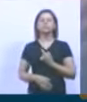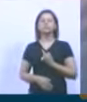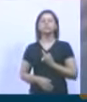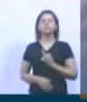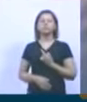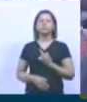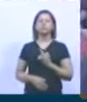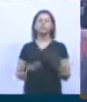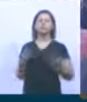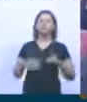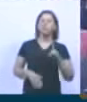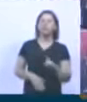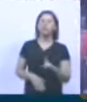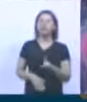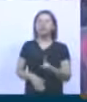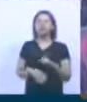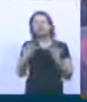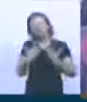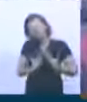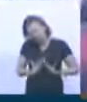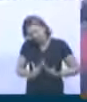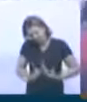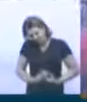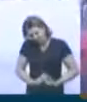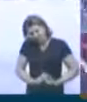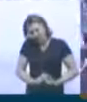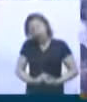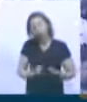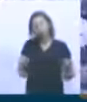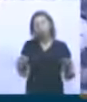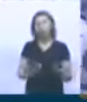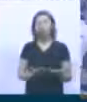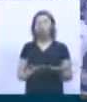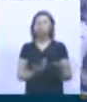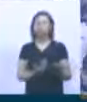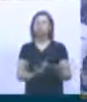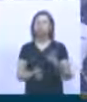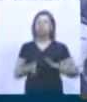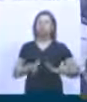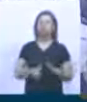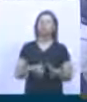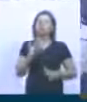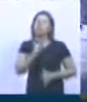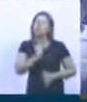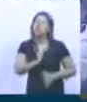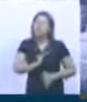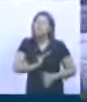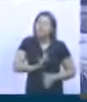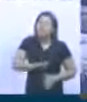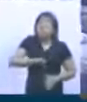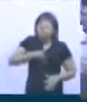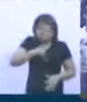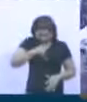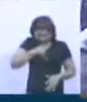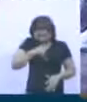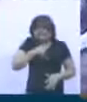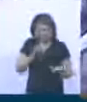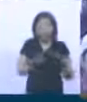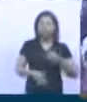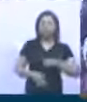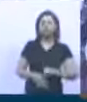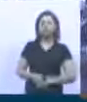Quem sabe você estava como aquele jovem naquela cama, quem sabe atrofiado nas suas mágoas, nas suas tristezas, quem sabe